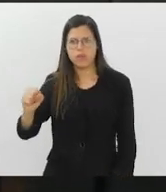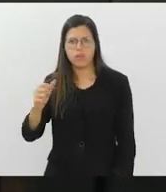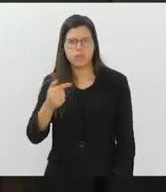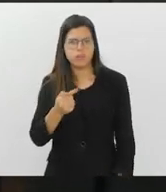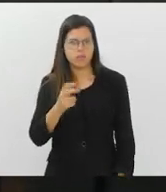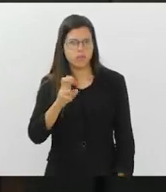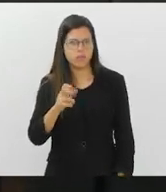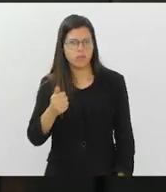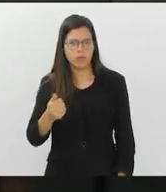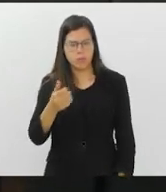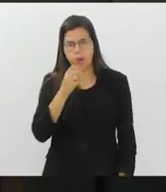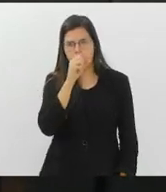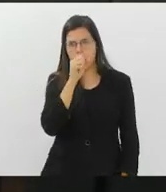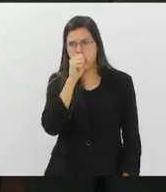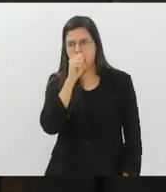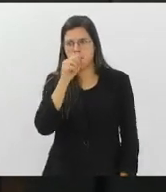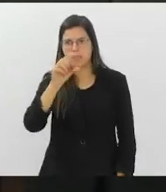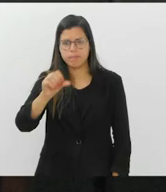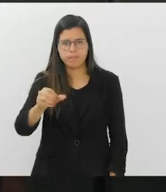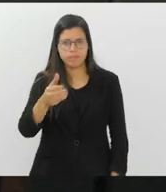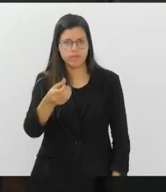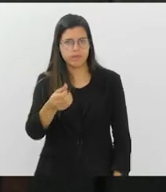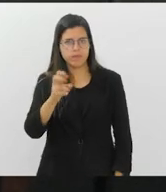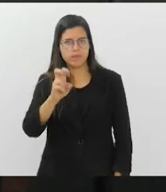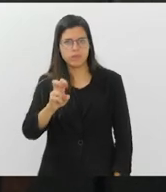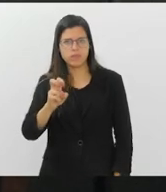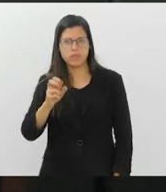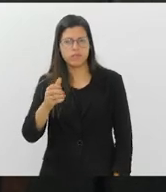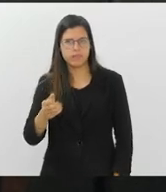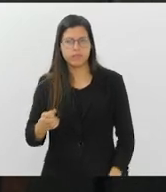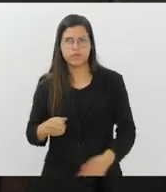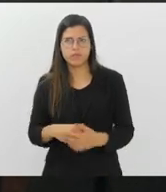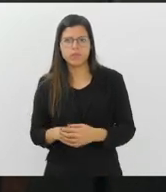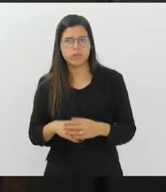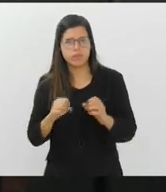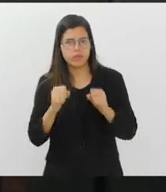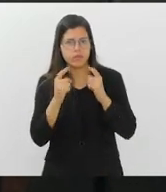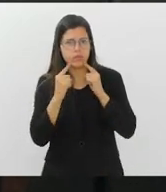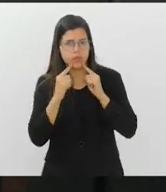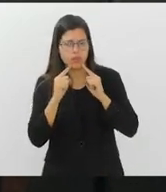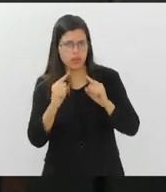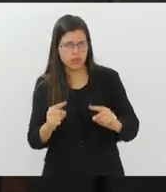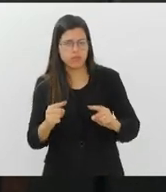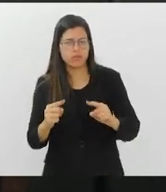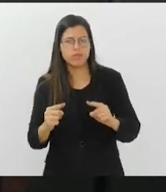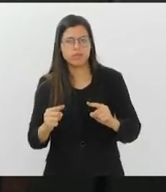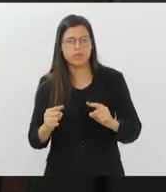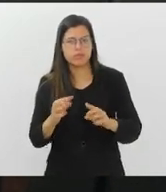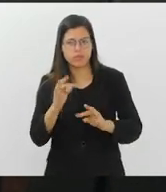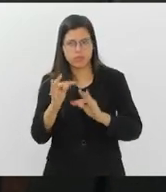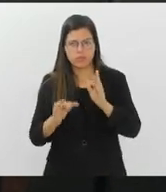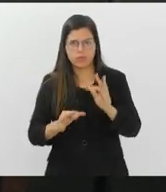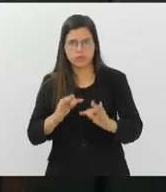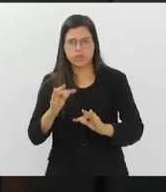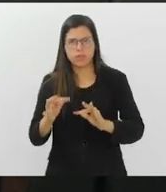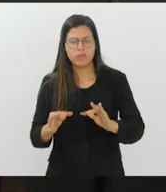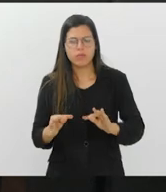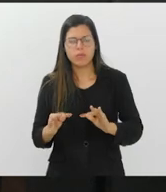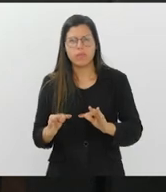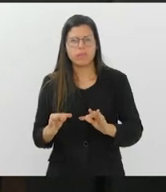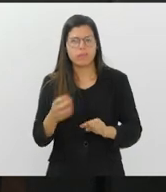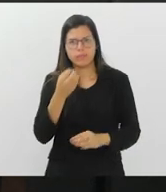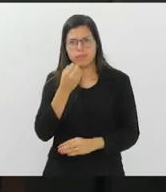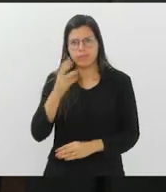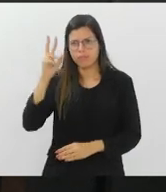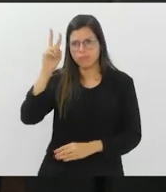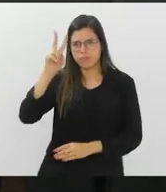0800-701-9656, para que a gente possa receber essa reclamação e tratar esse caso. Bom dizer e bom lembrar